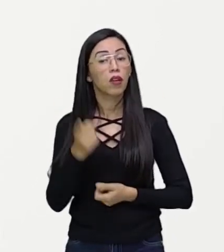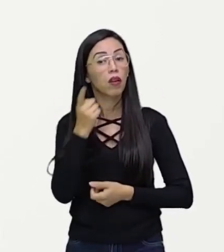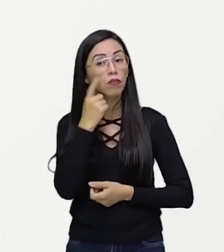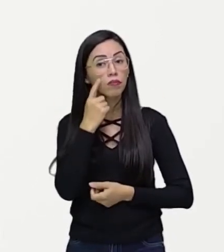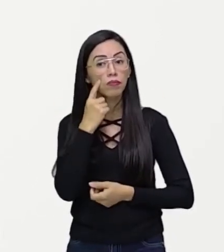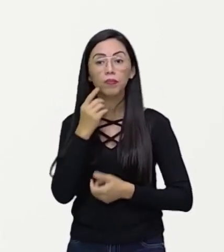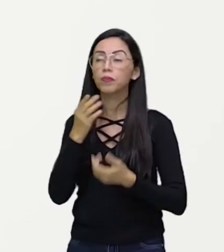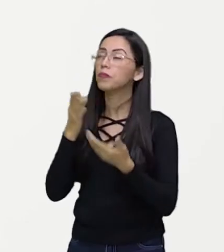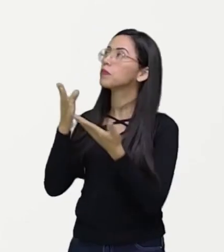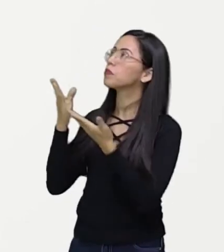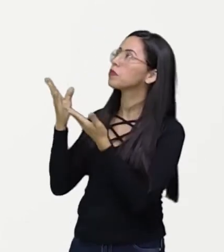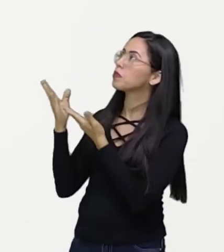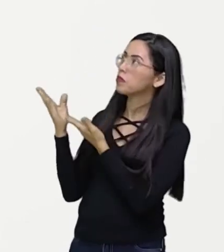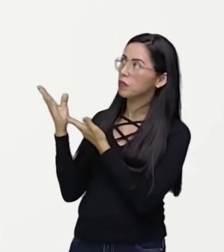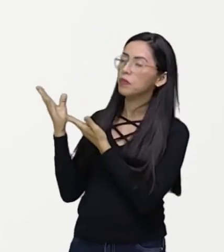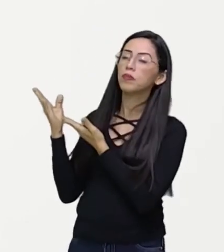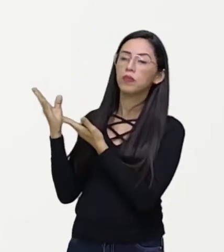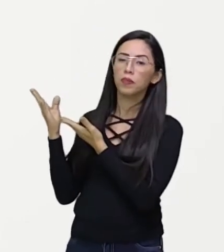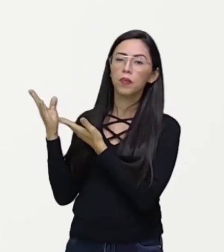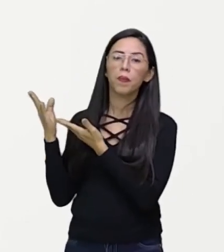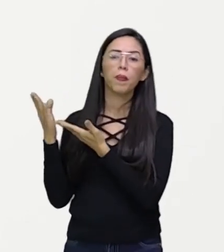As